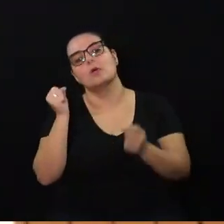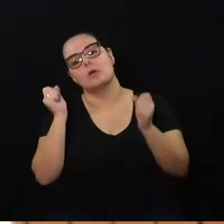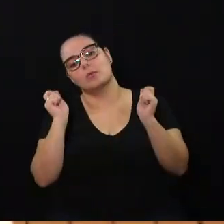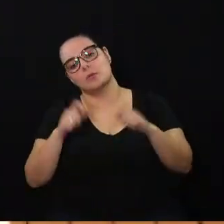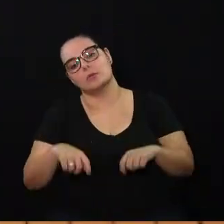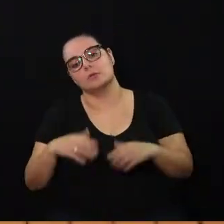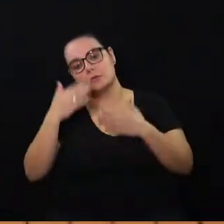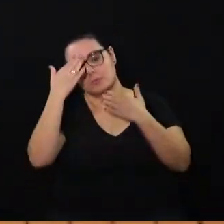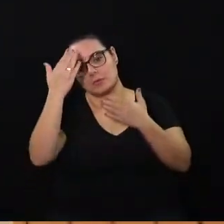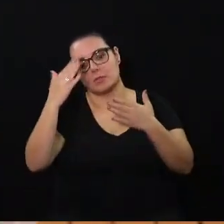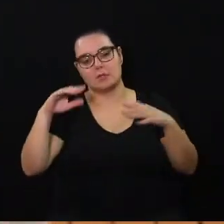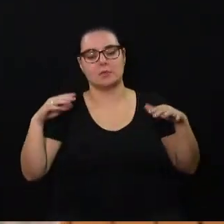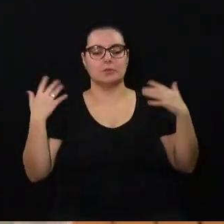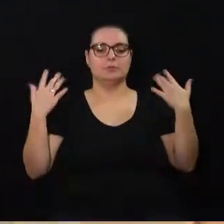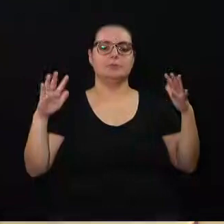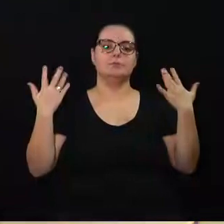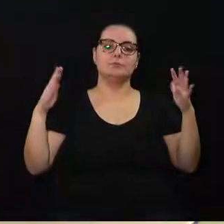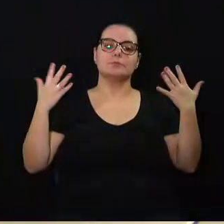obrigada